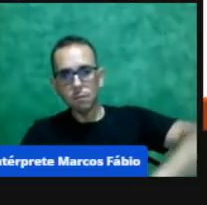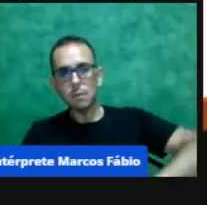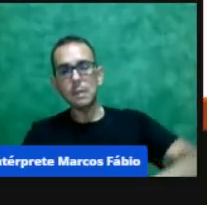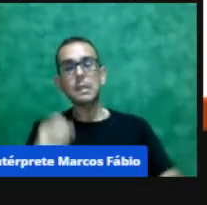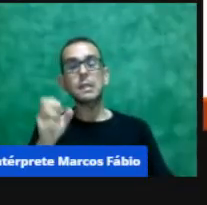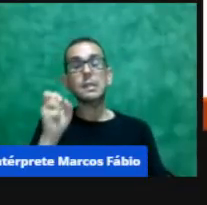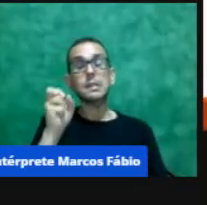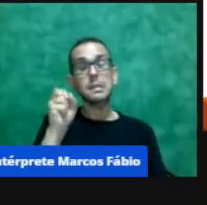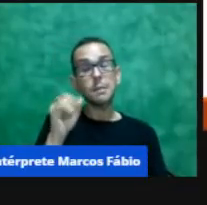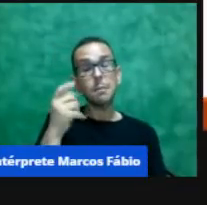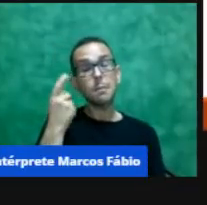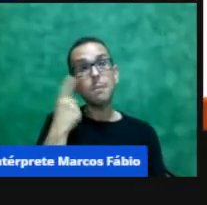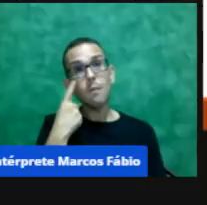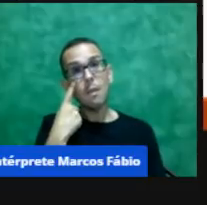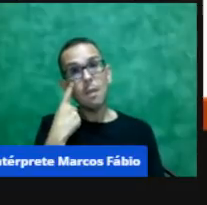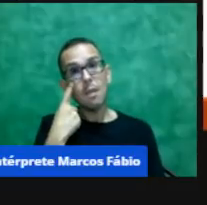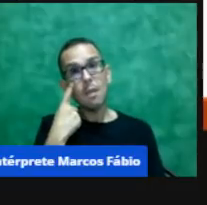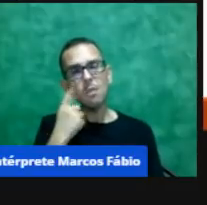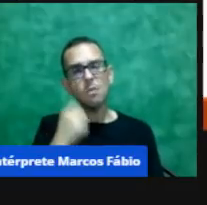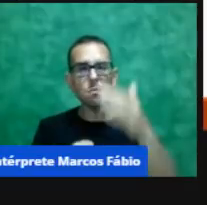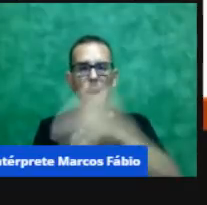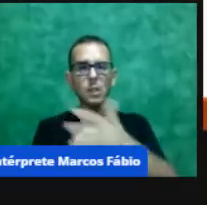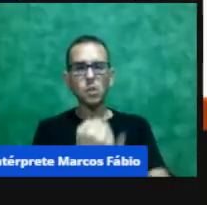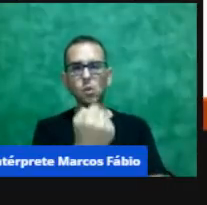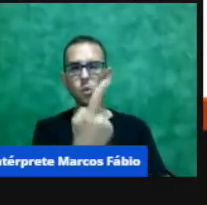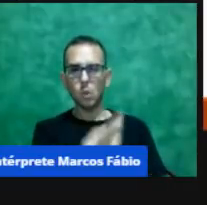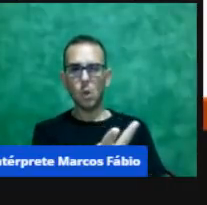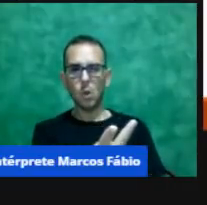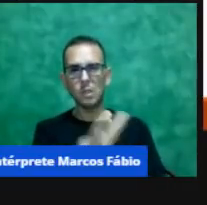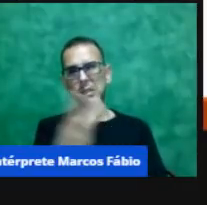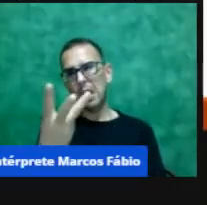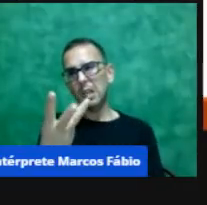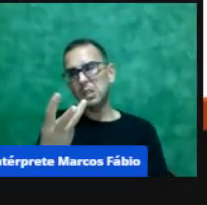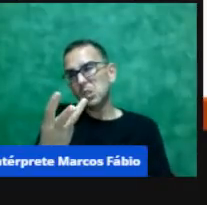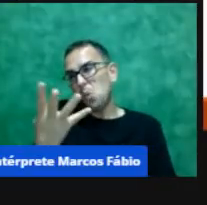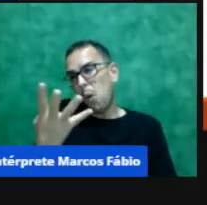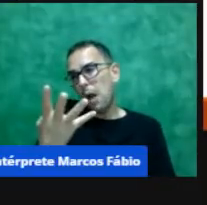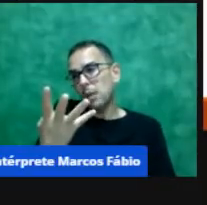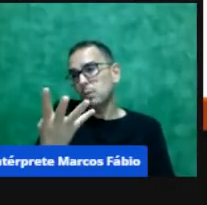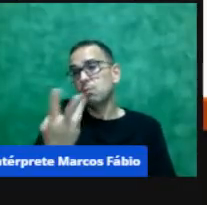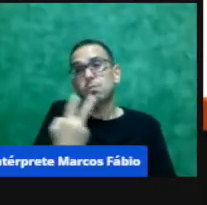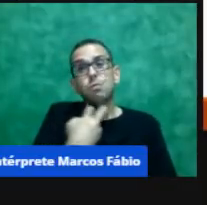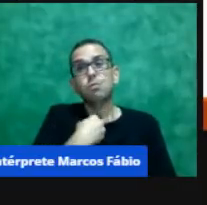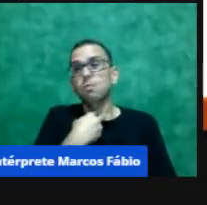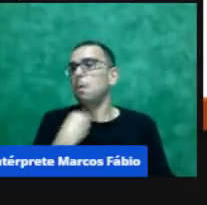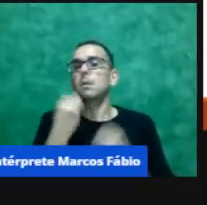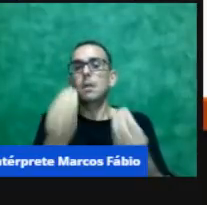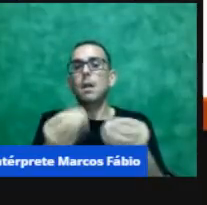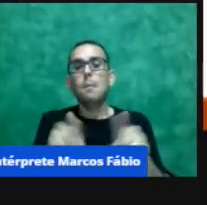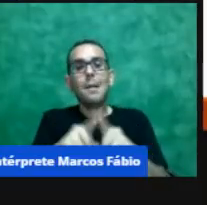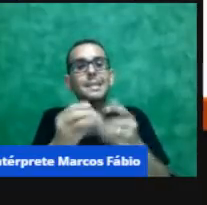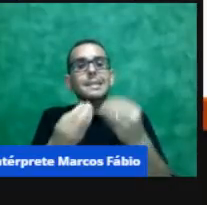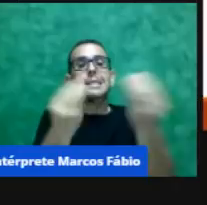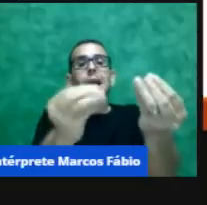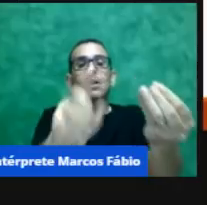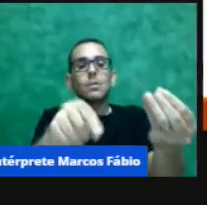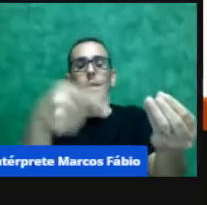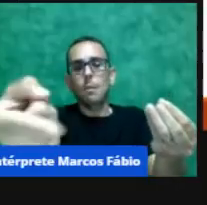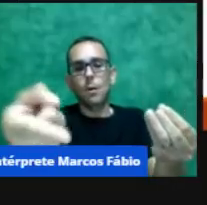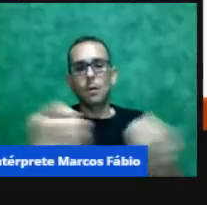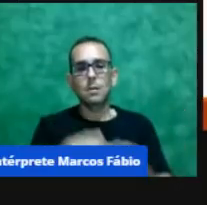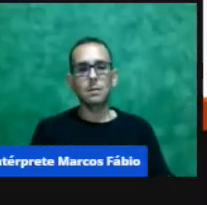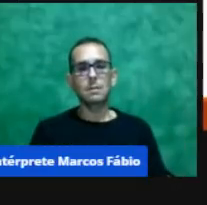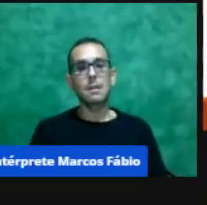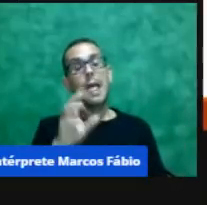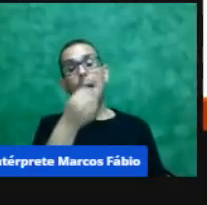for pegar, no máximo 2, 3, 4 alunos ali por turma que não estão entregando, mas entregam depois, né? Então, esse é